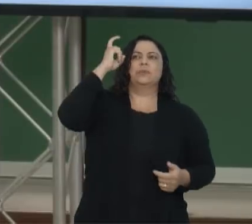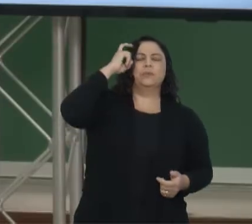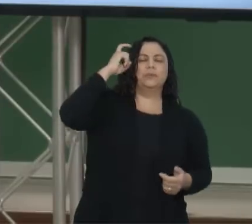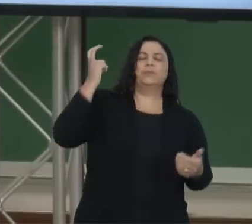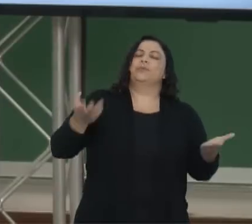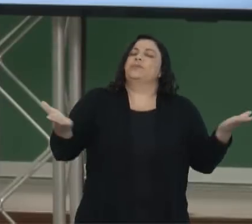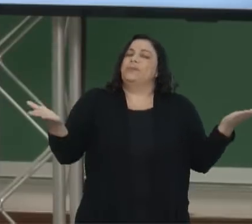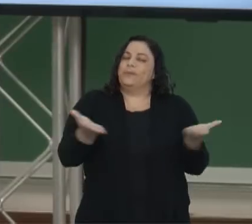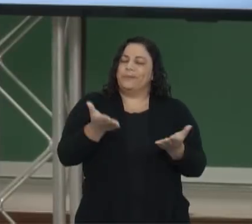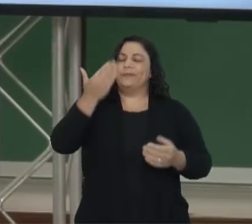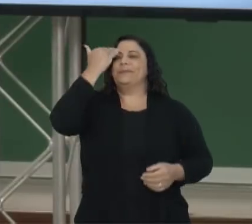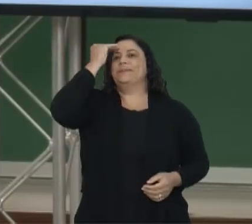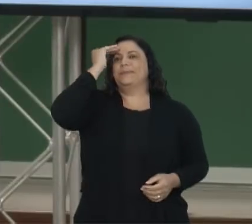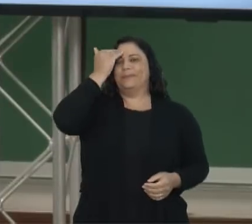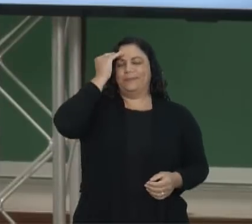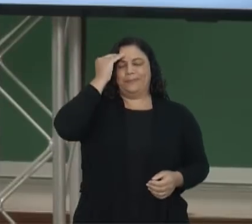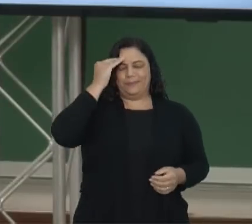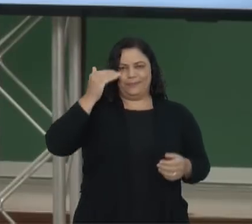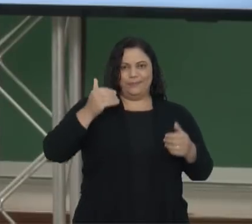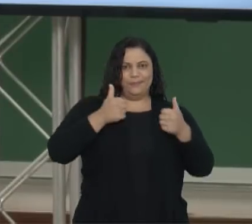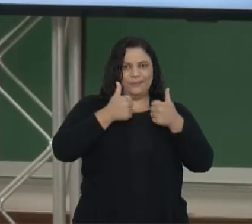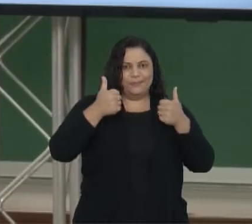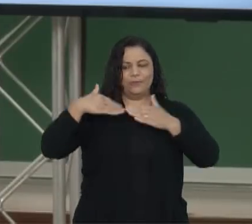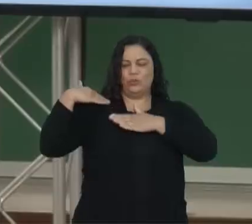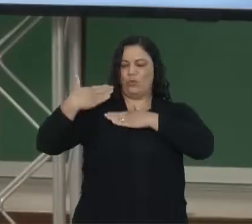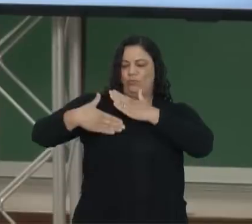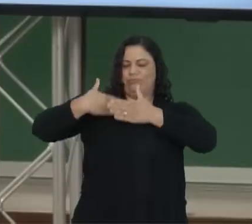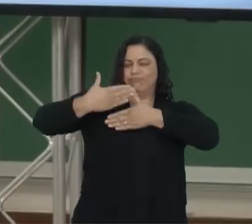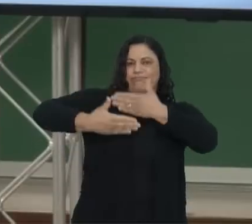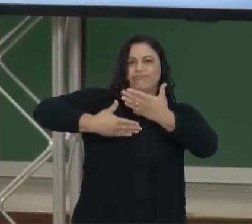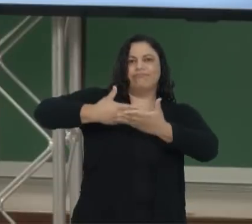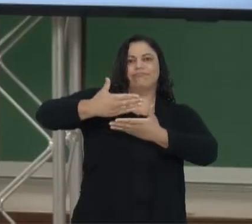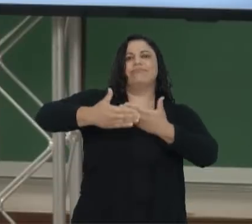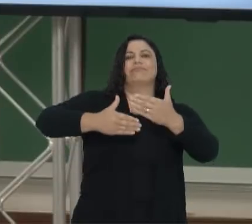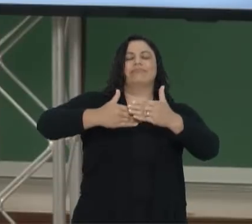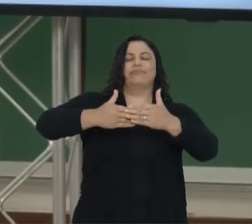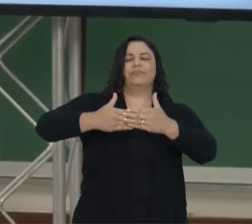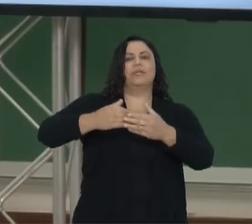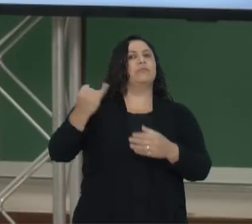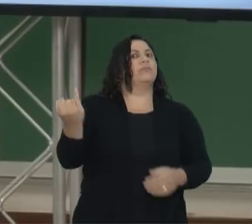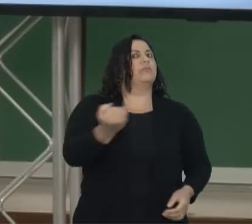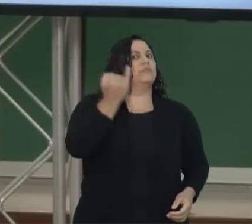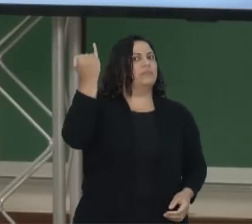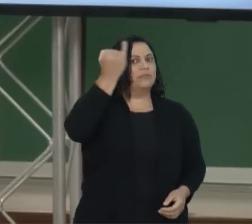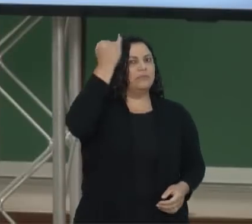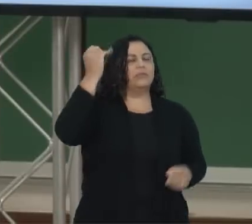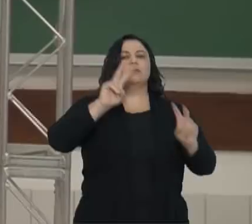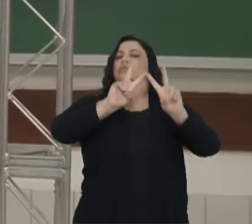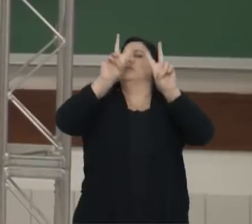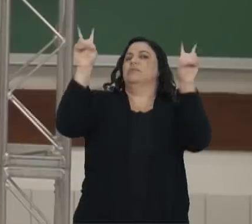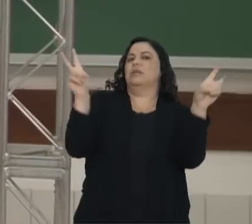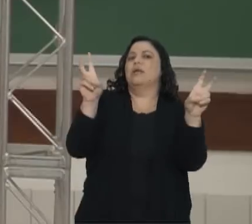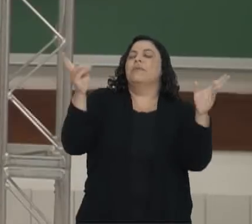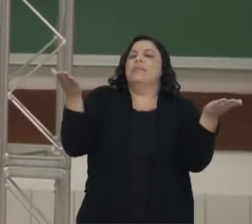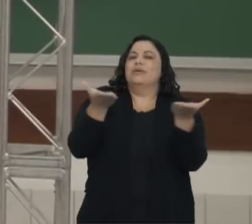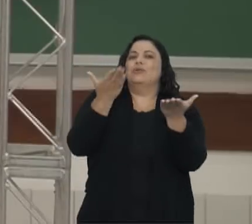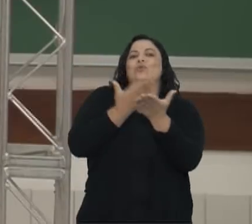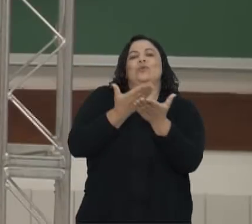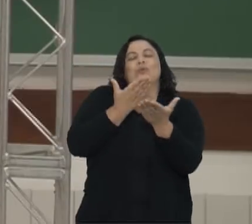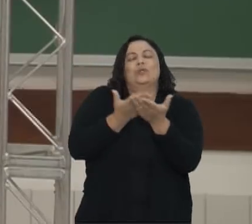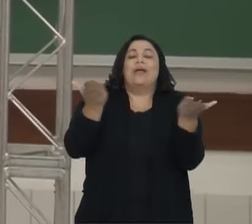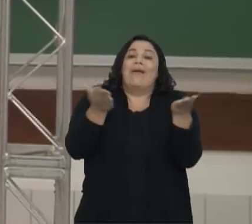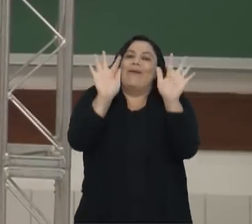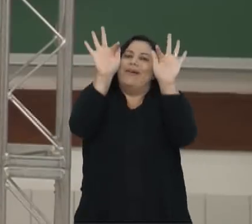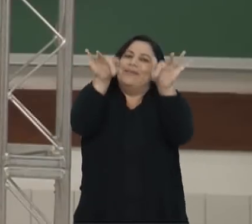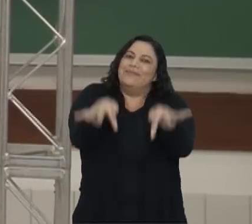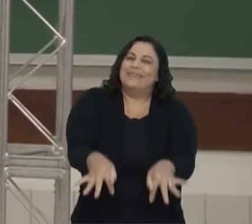um pouquinho como se deu esse processo, certo? Então, bem importante o assunto tratado na aula de hoje. E aí, para finalizar, eu quis trazer